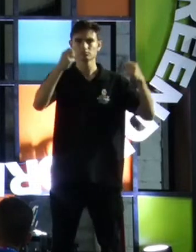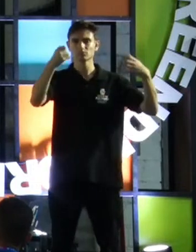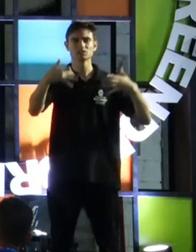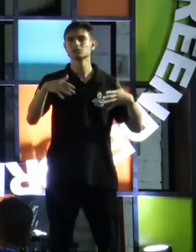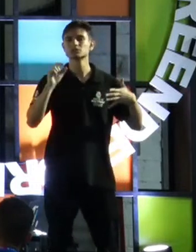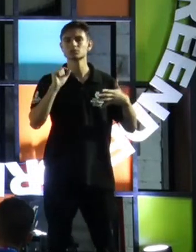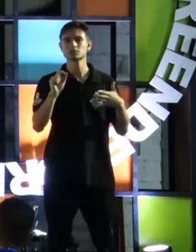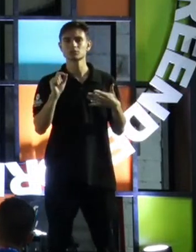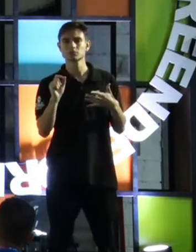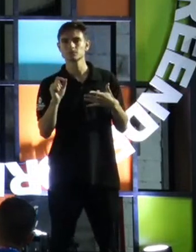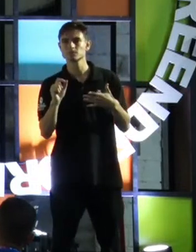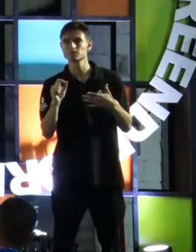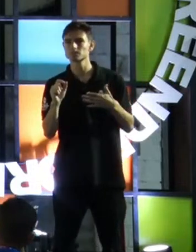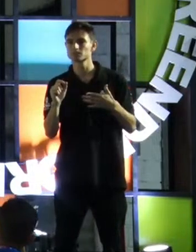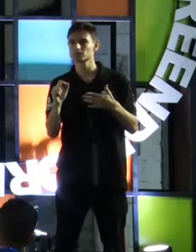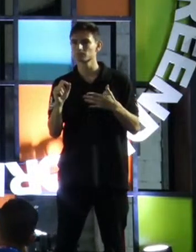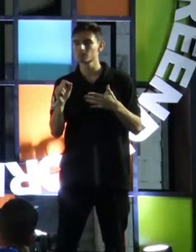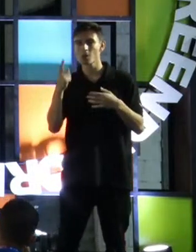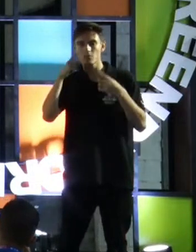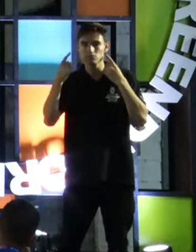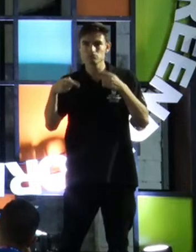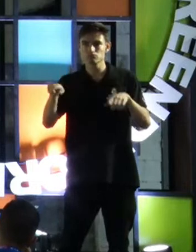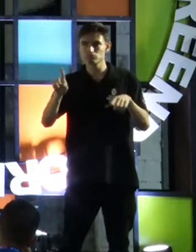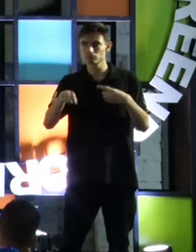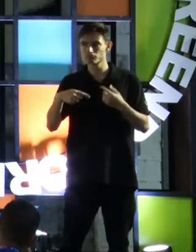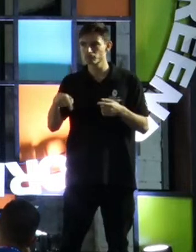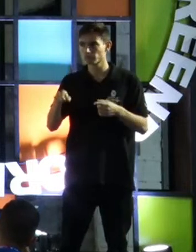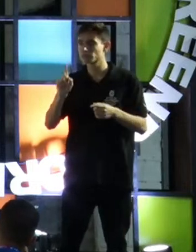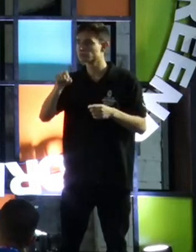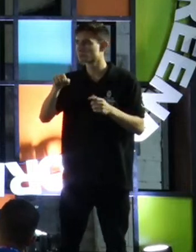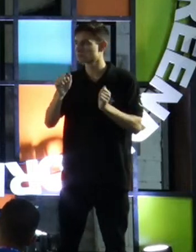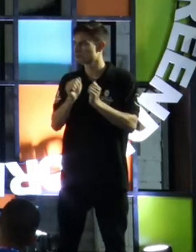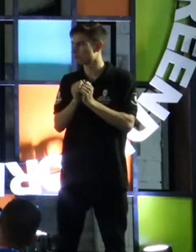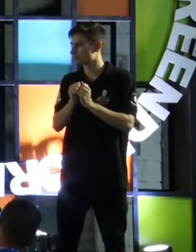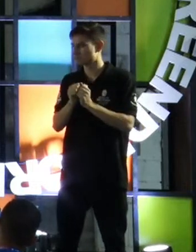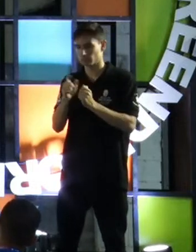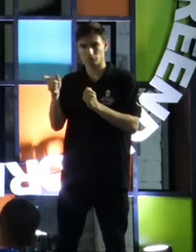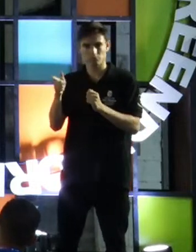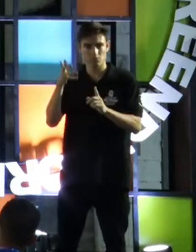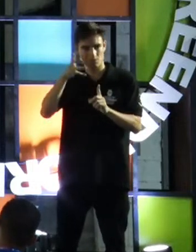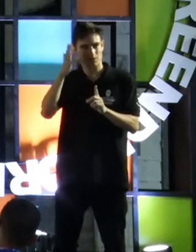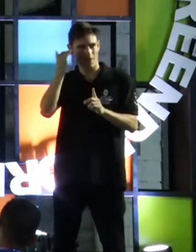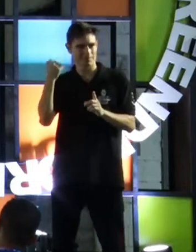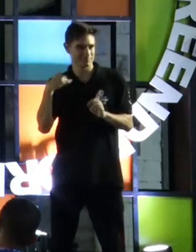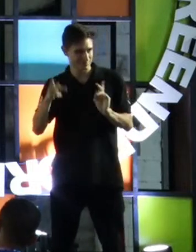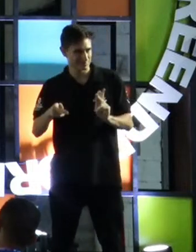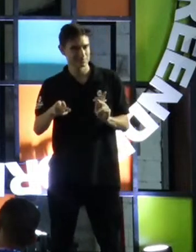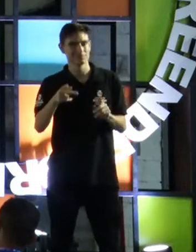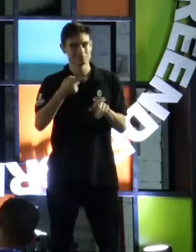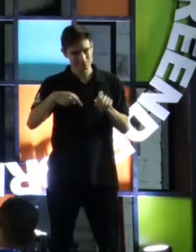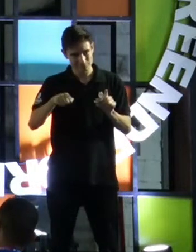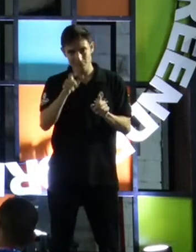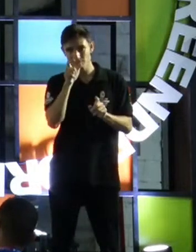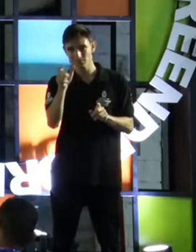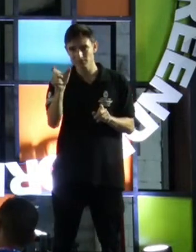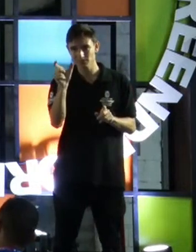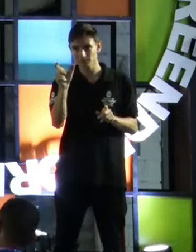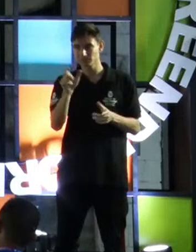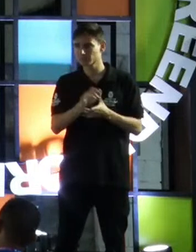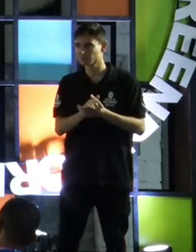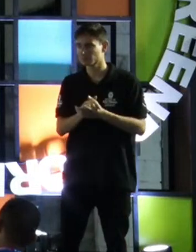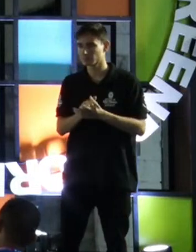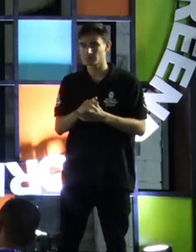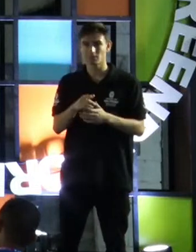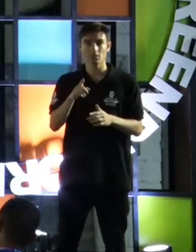falas trazendo um trecho de uma música de Tom Zé. Quem já viu uma palestra minha já está enjoado disso, né? Que ele diz...